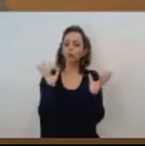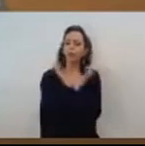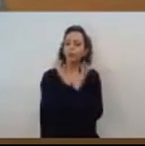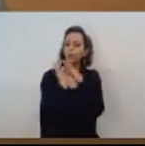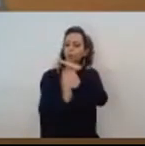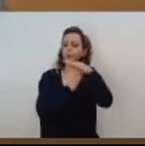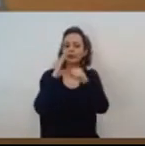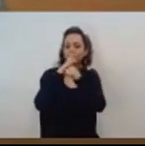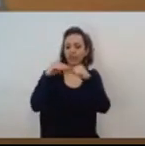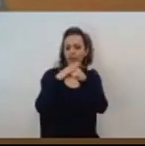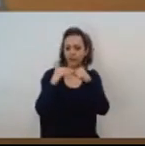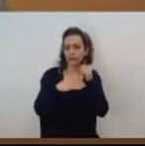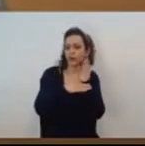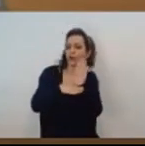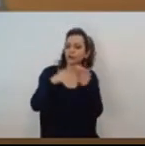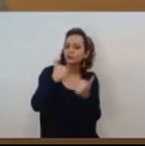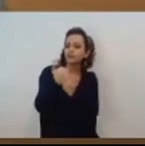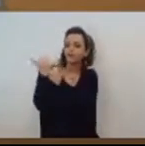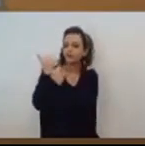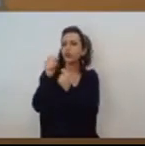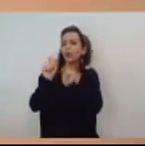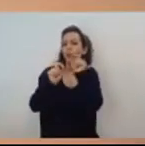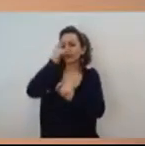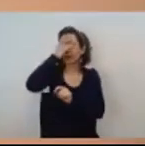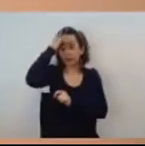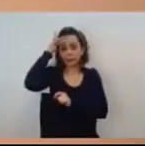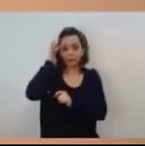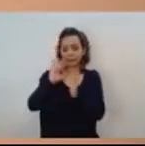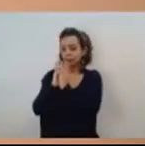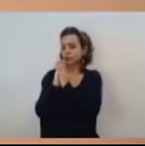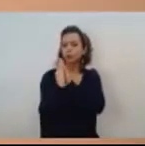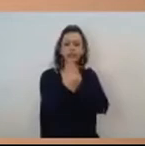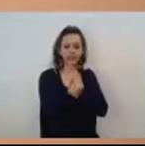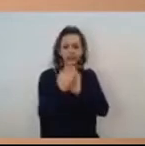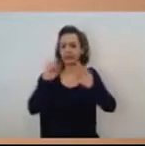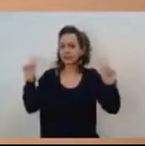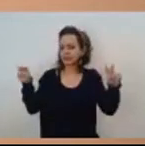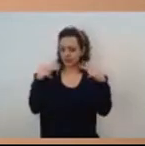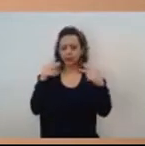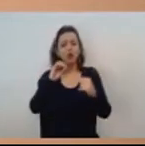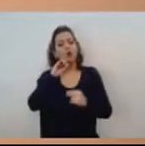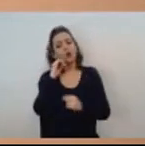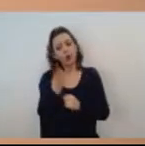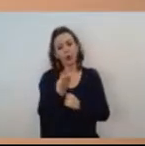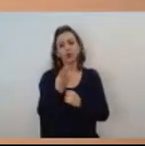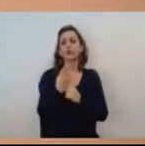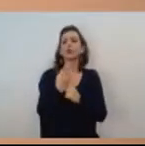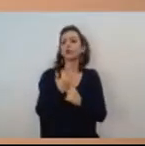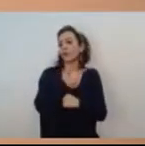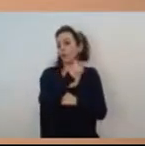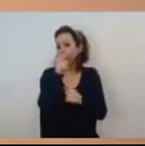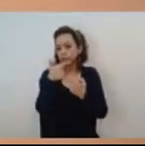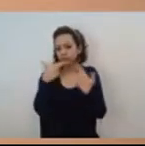minoritários fico Obrigada pela pergunta essa Melissa Casimiro eu sou uma